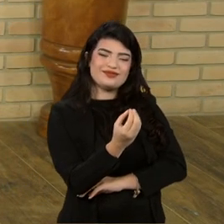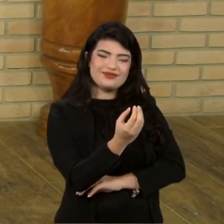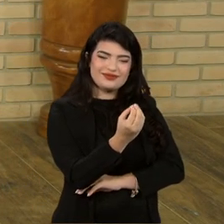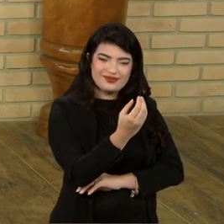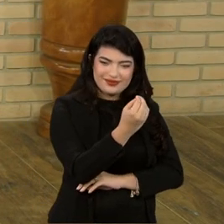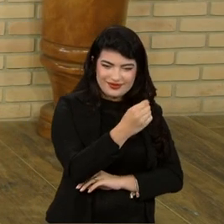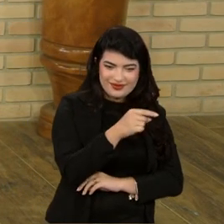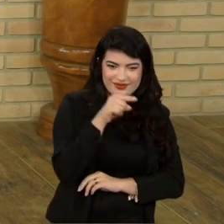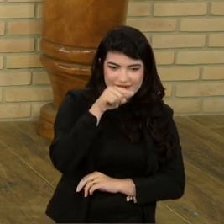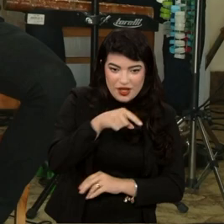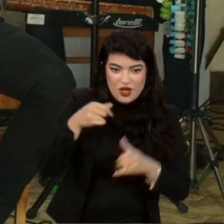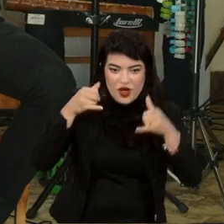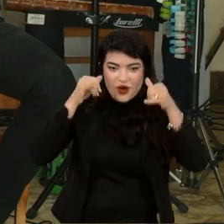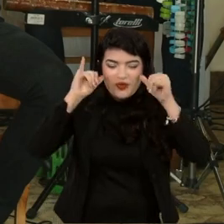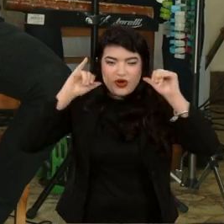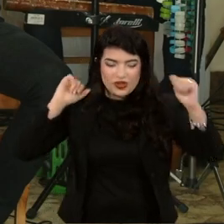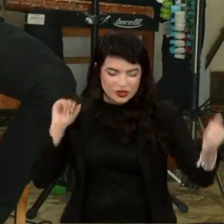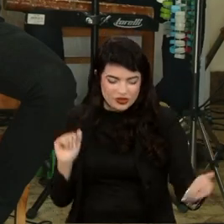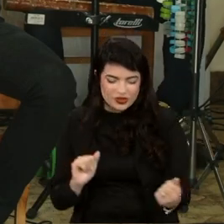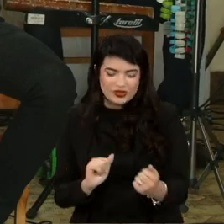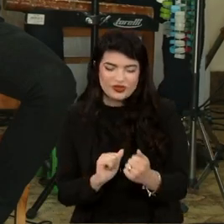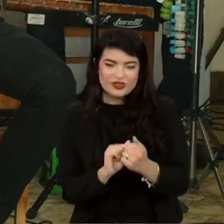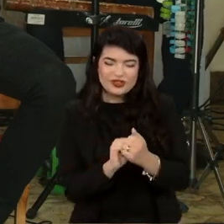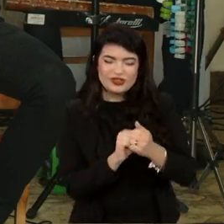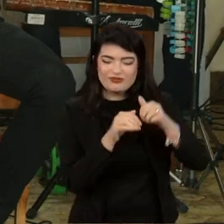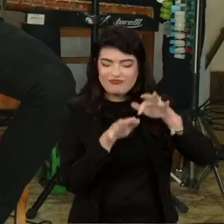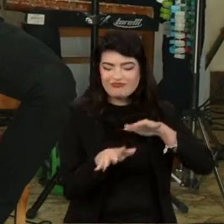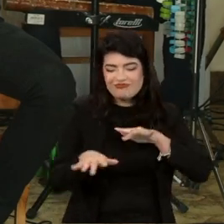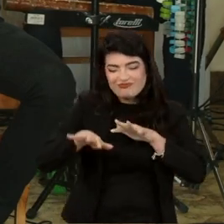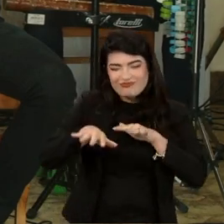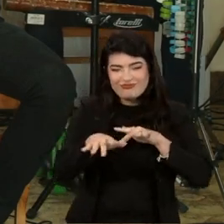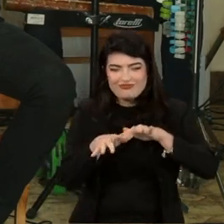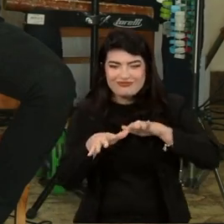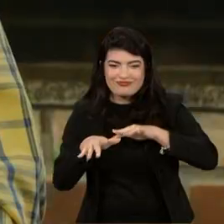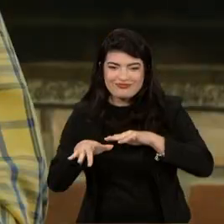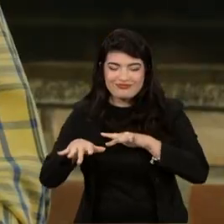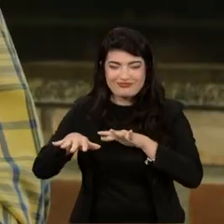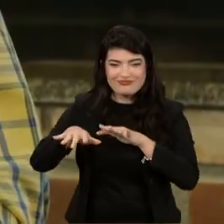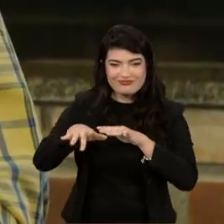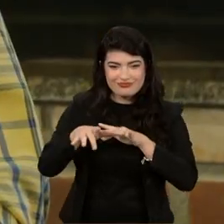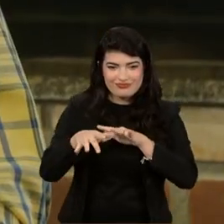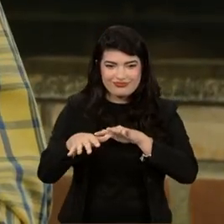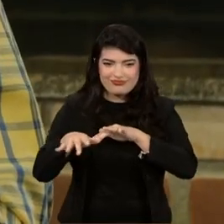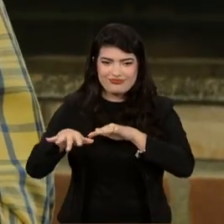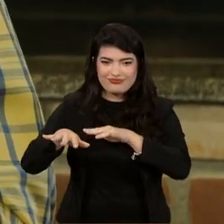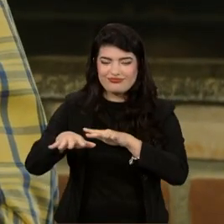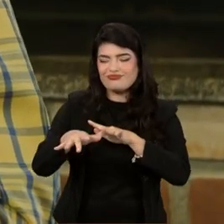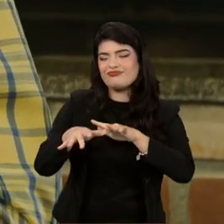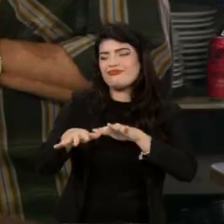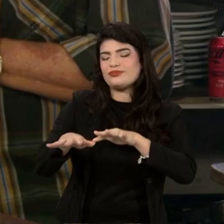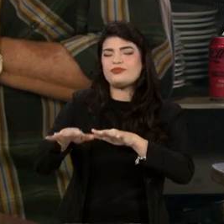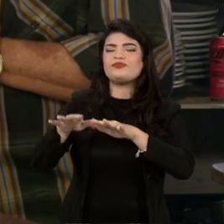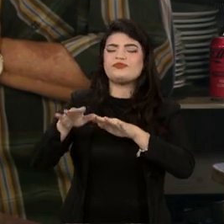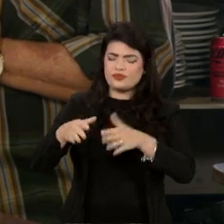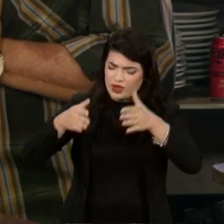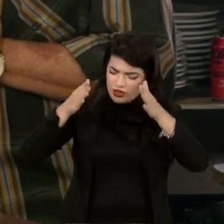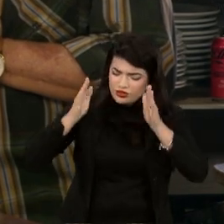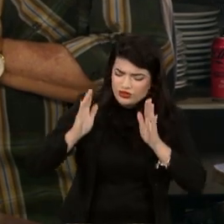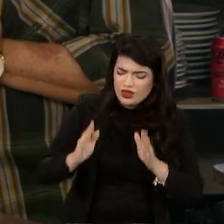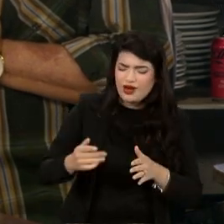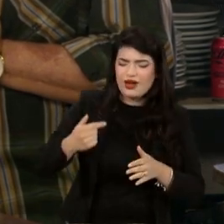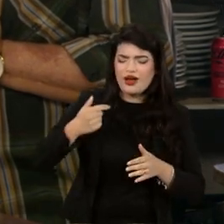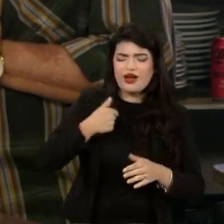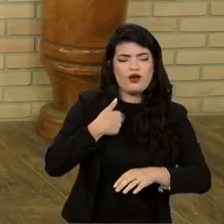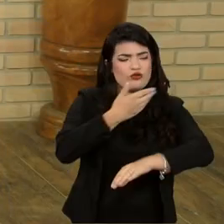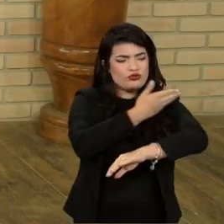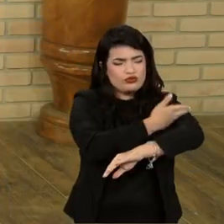Destino a Goiás, auê, auê, auê, bo, deixei em Minas Gerais, auê,